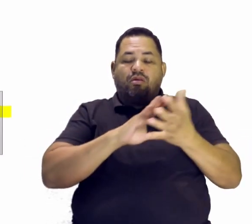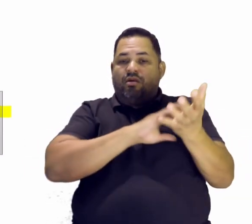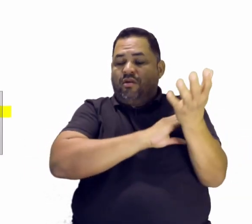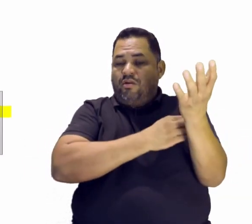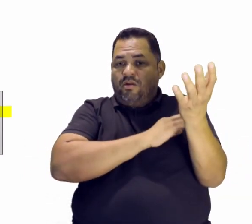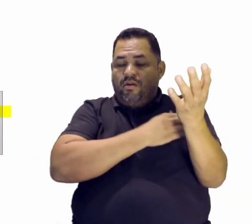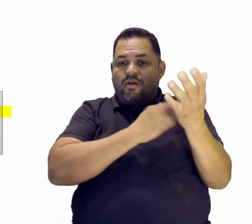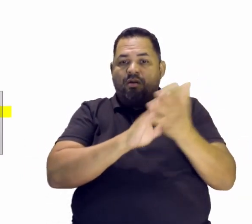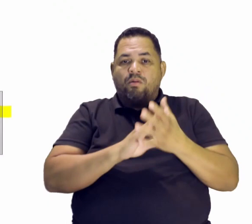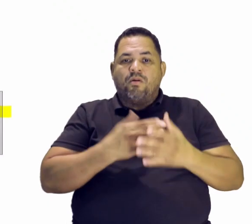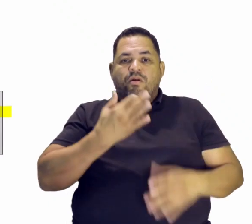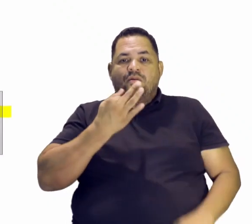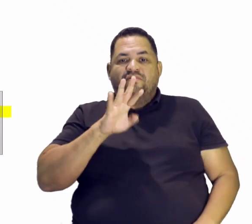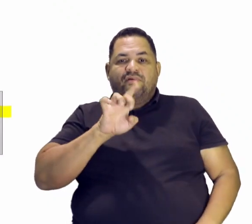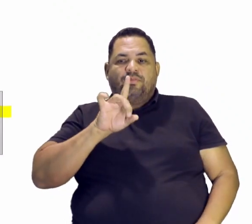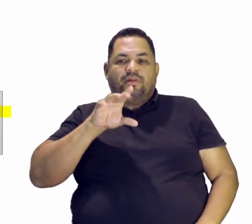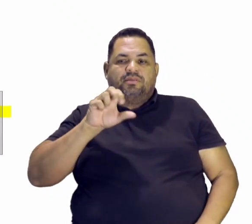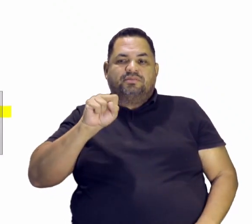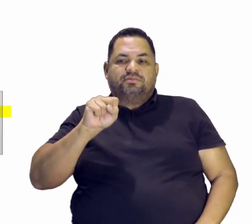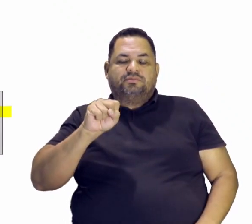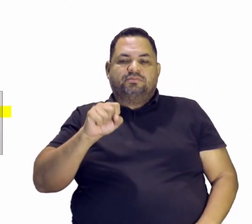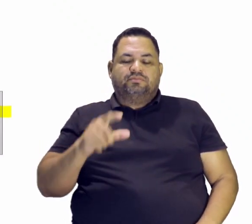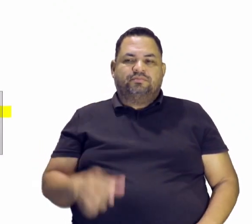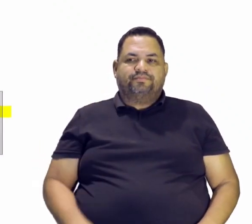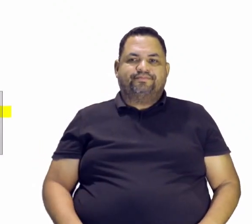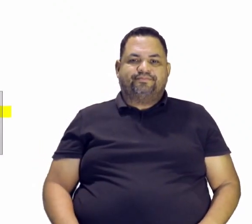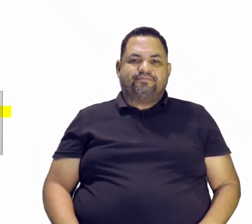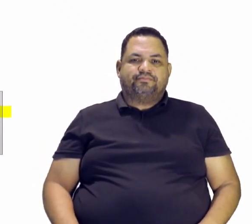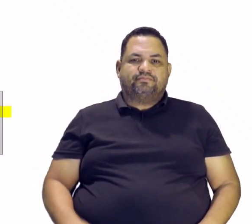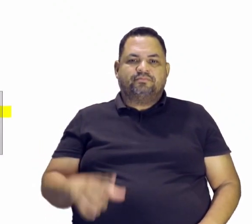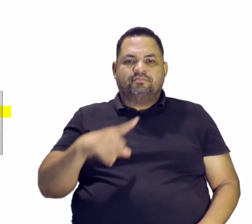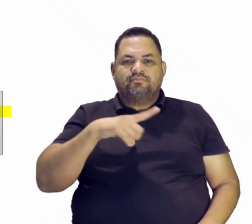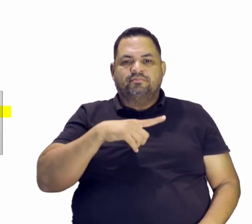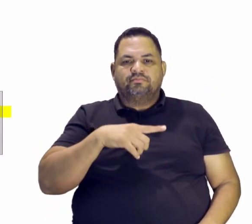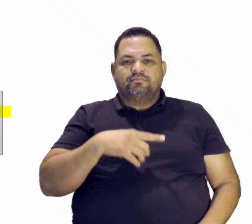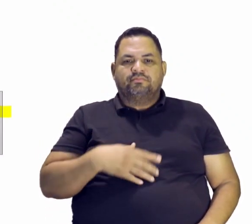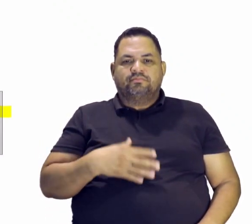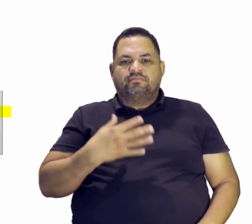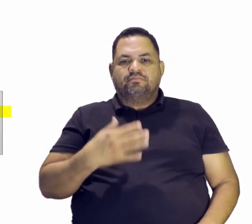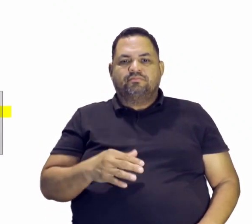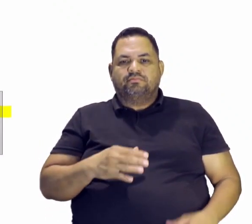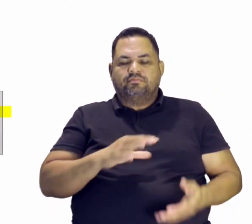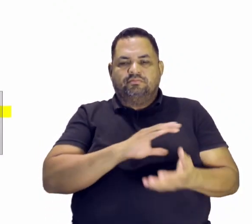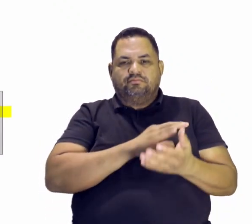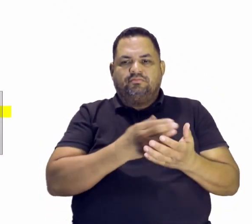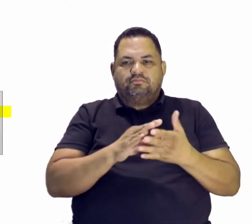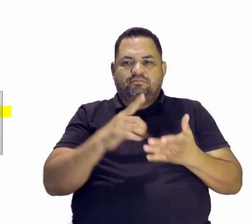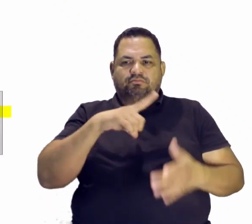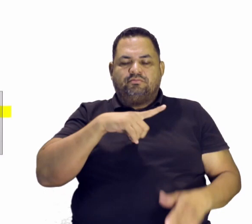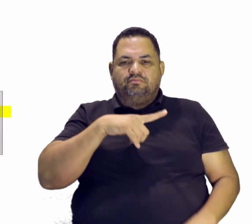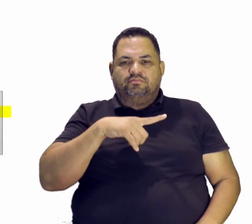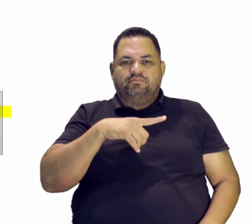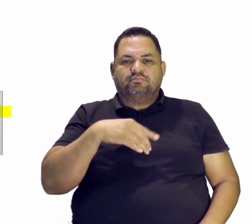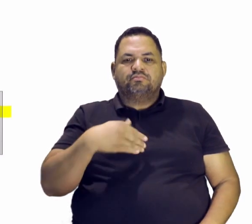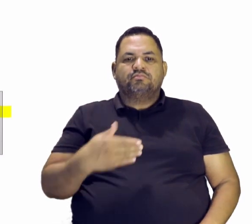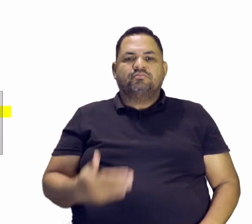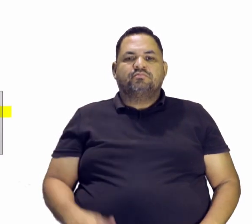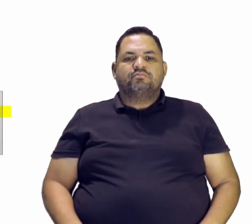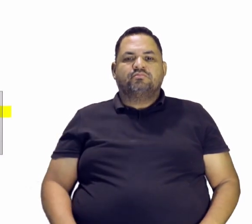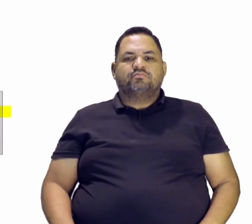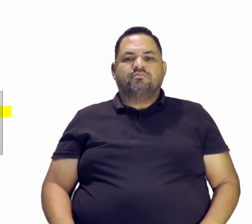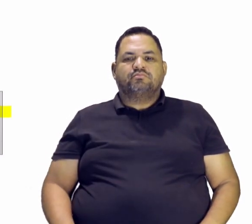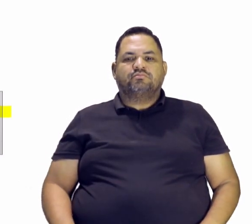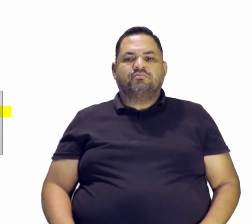dessas nossas fibras, tá? E aí, eu tenho um folículozinho aqui de músculo que está relaxado e eu tenho aqui